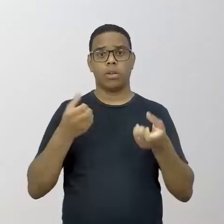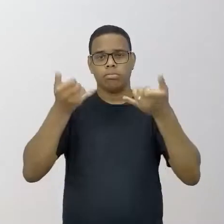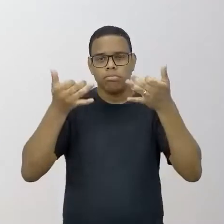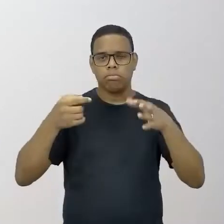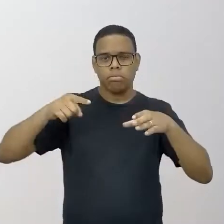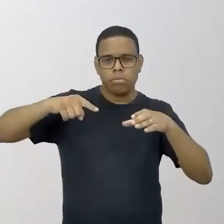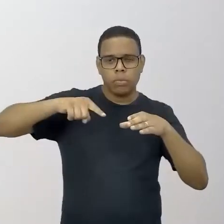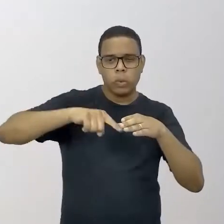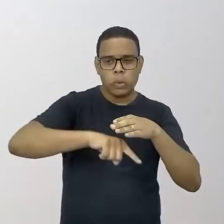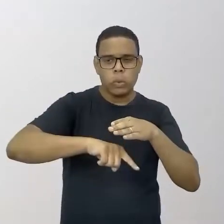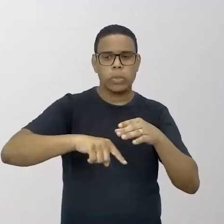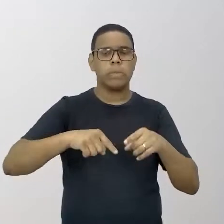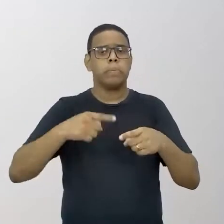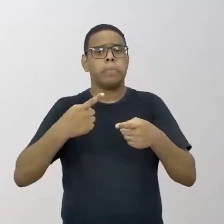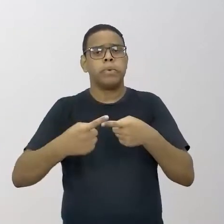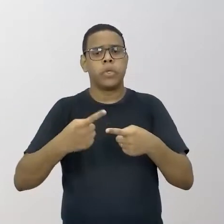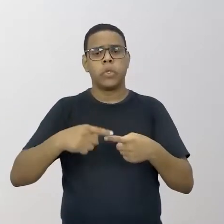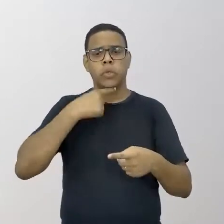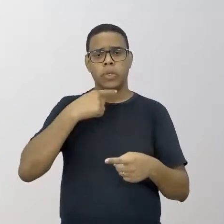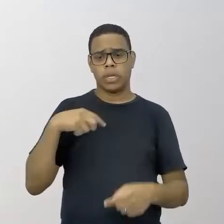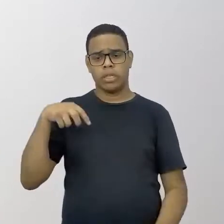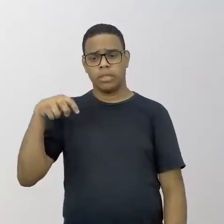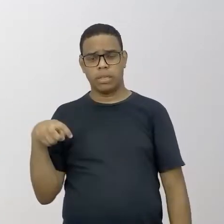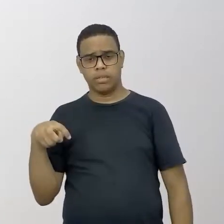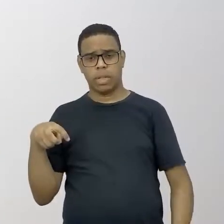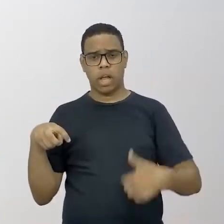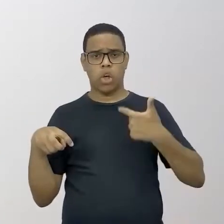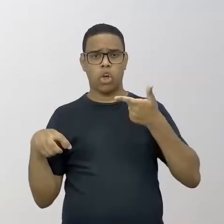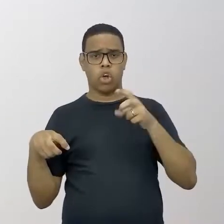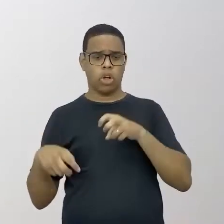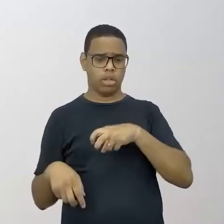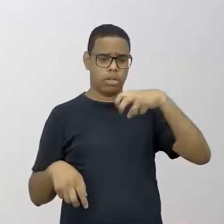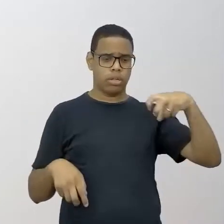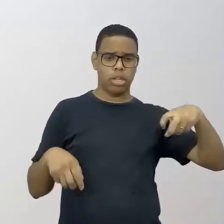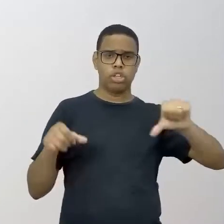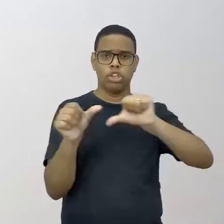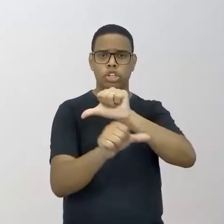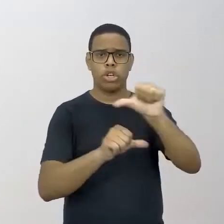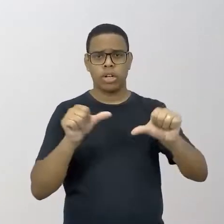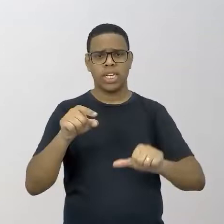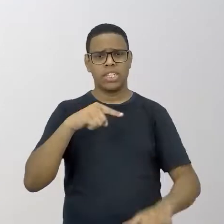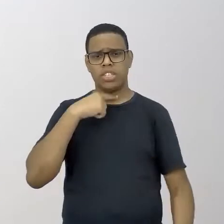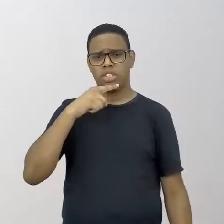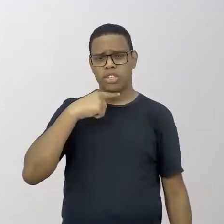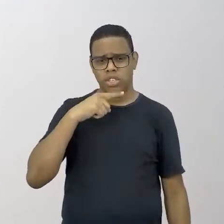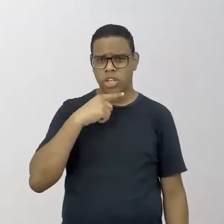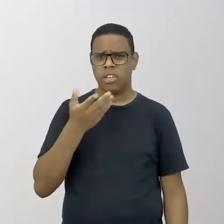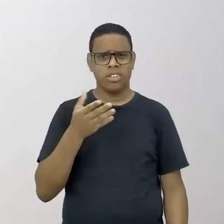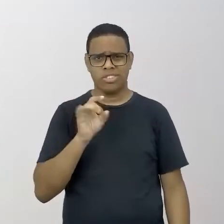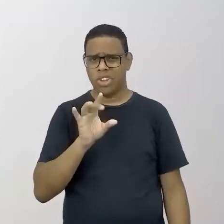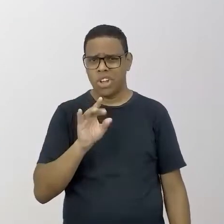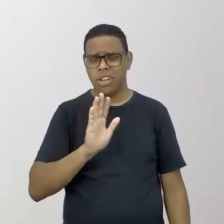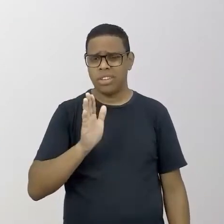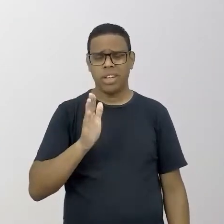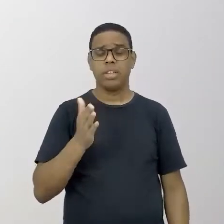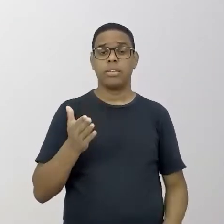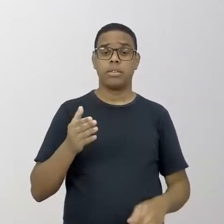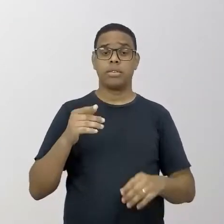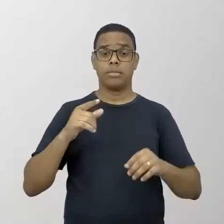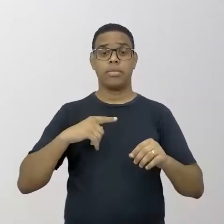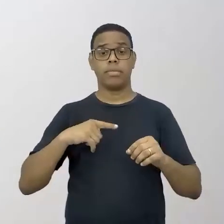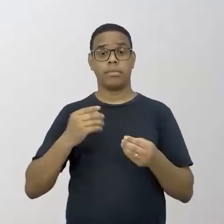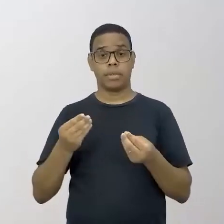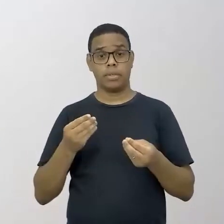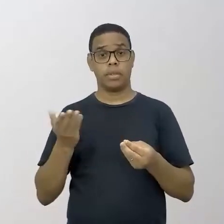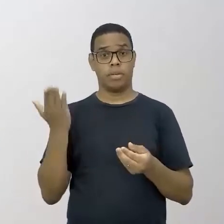pouquinho mais, porque não basta a gente só trocar de lugar, né? Como vocês devem imaginar, para que a aula seja diferente em relação